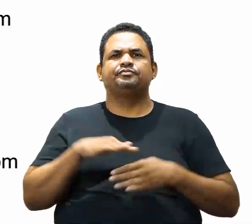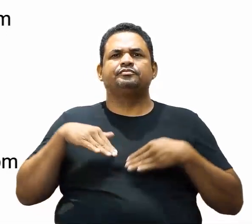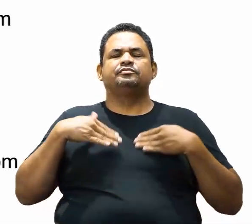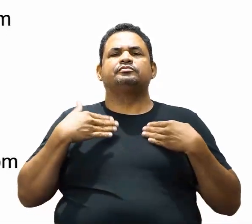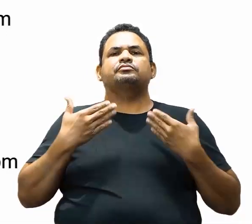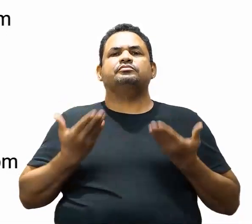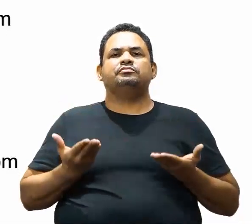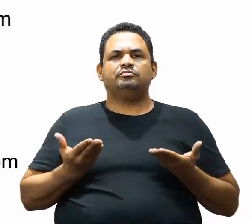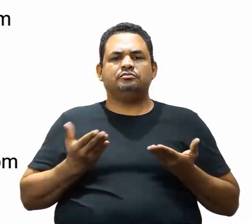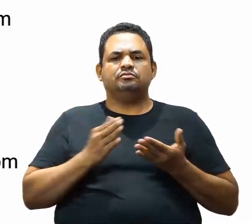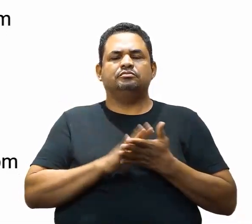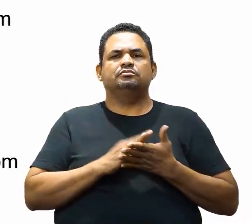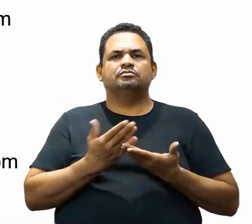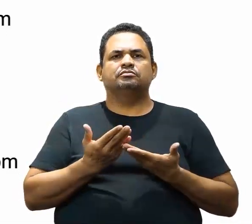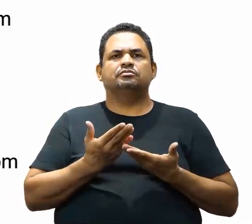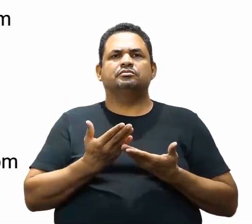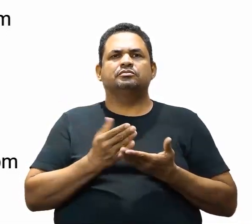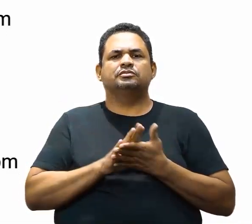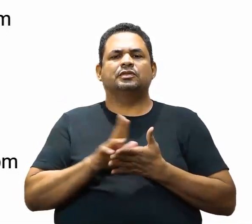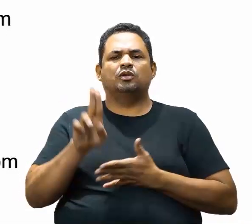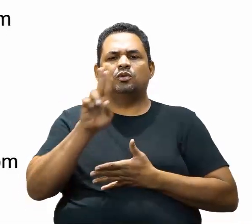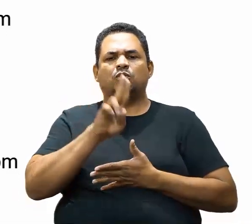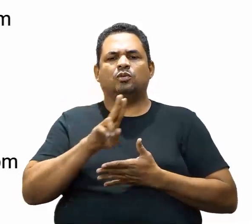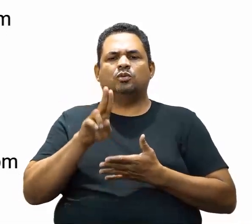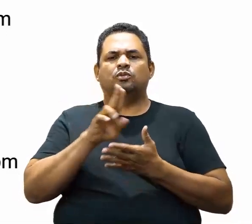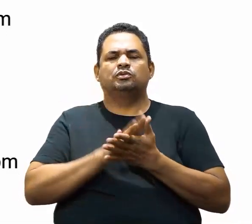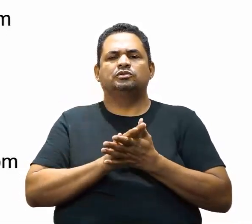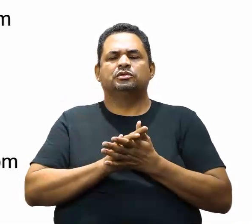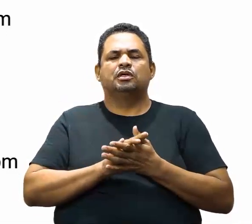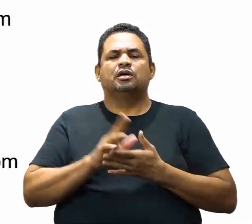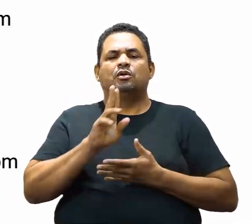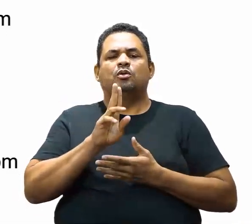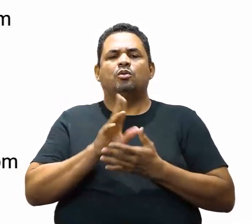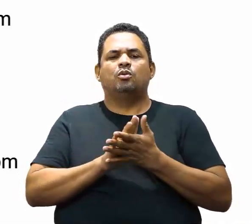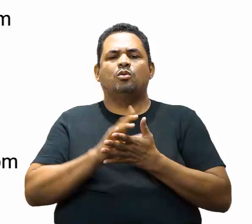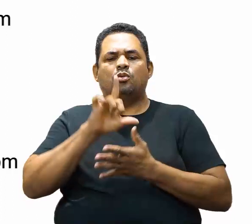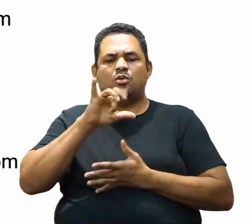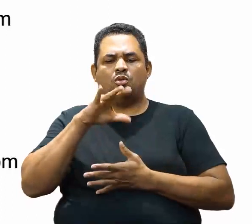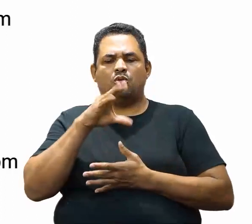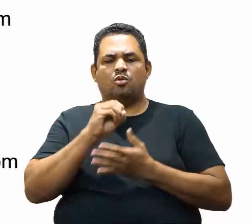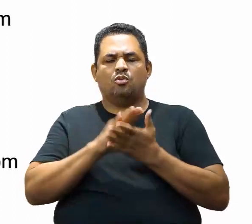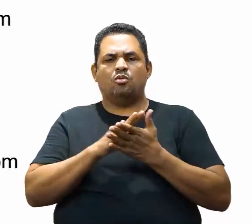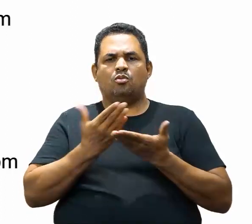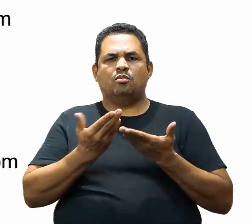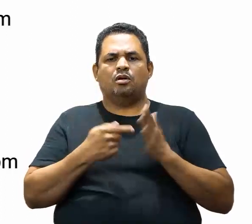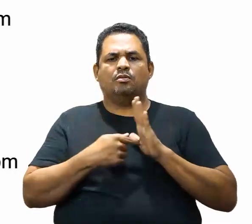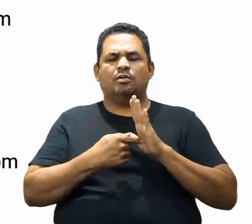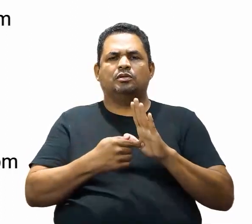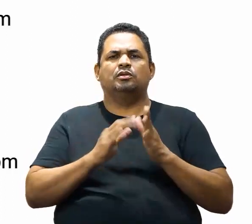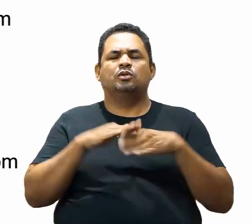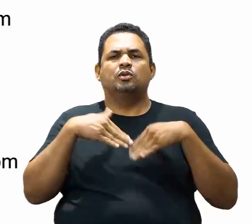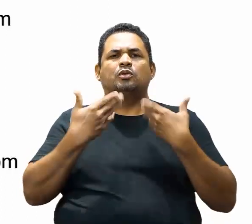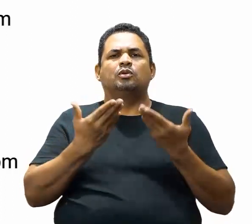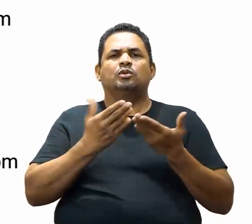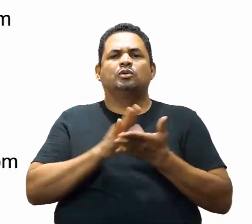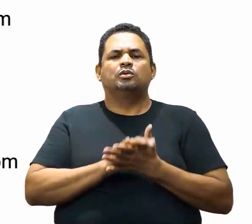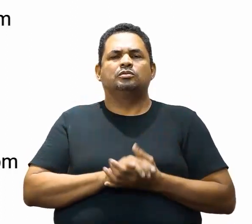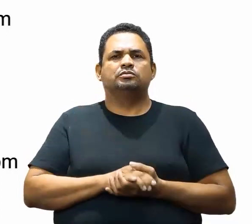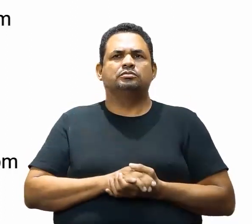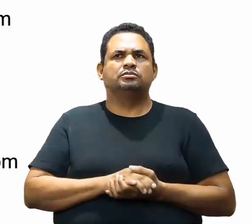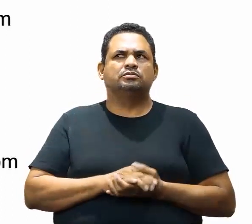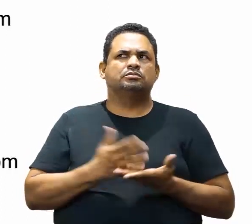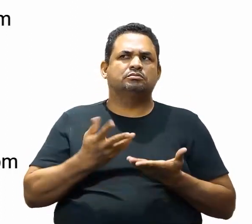dar referência? Quando é que eu vou utilizar o meu artigo neutro lo para dar referência? Quando eu quero me